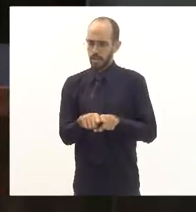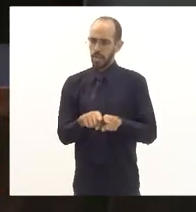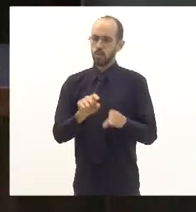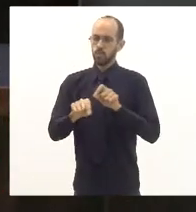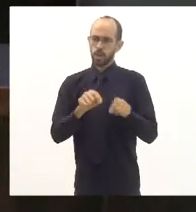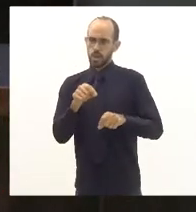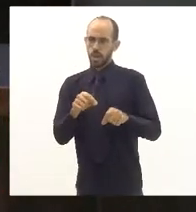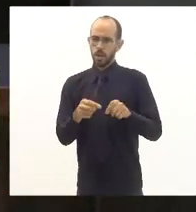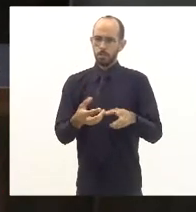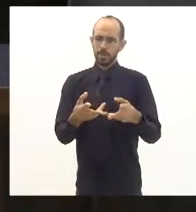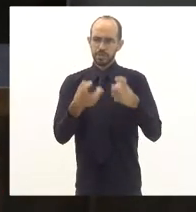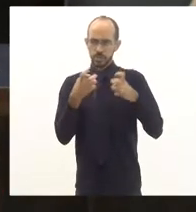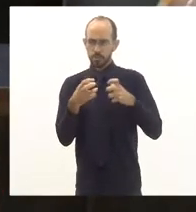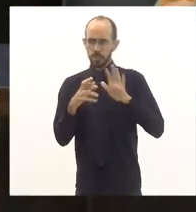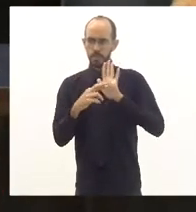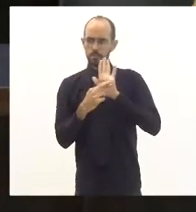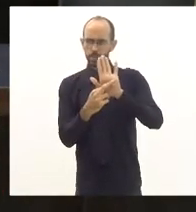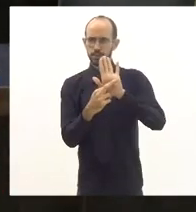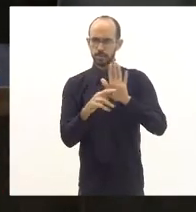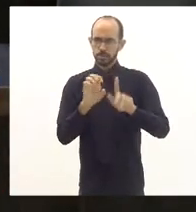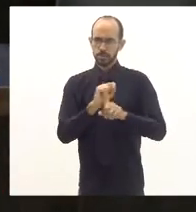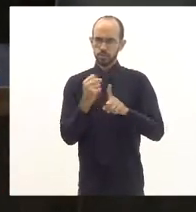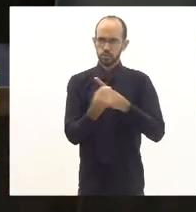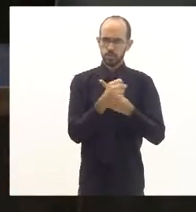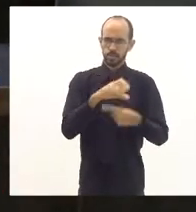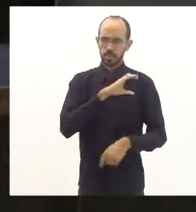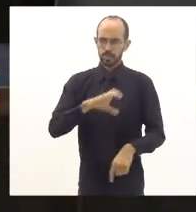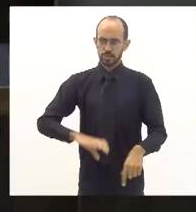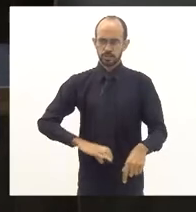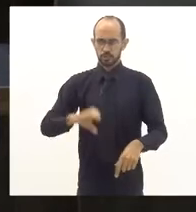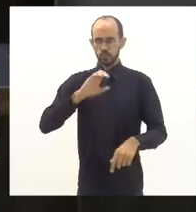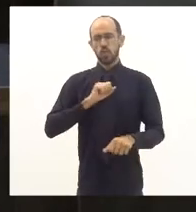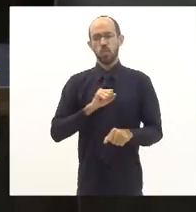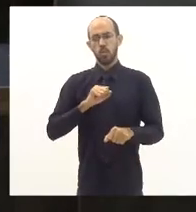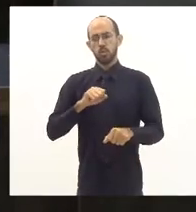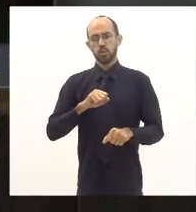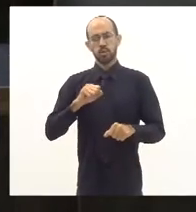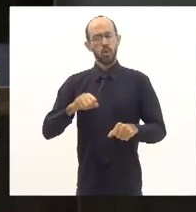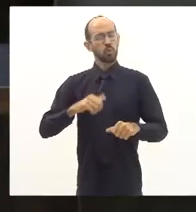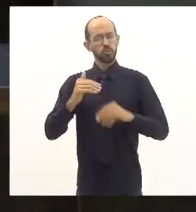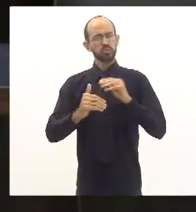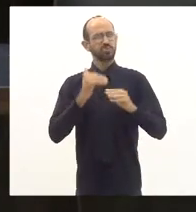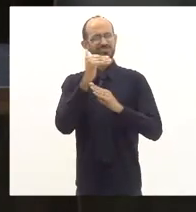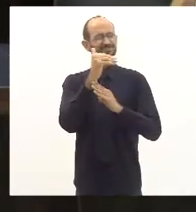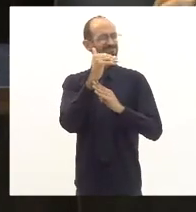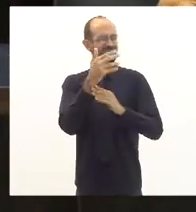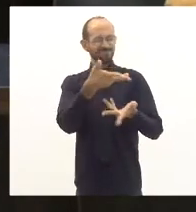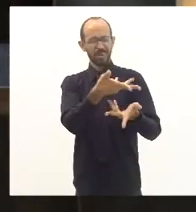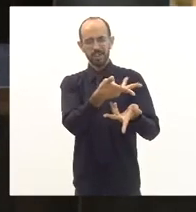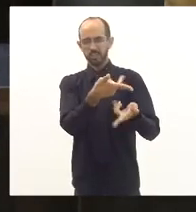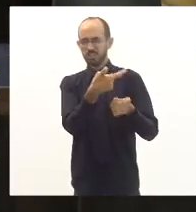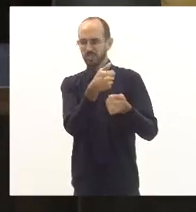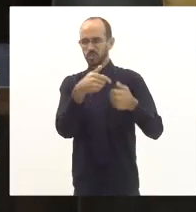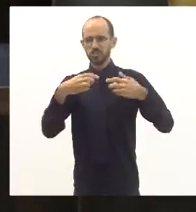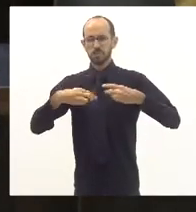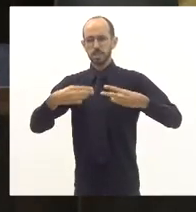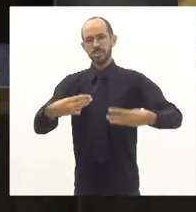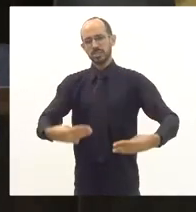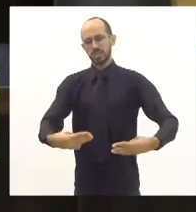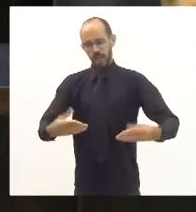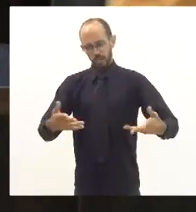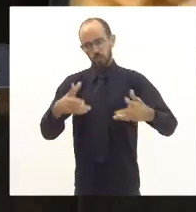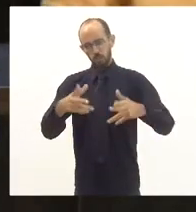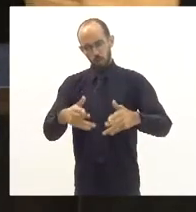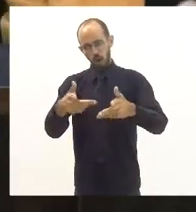representações da sociedade civil estão com nível ministerial. Nível ministerial, que